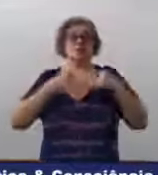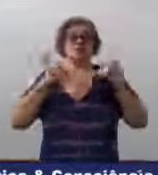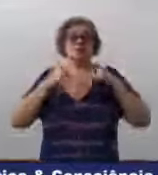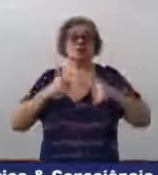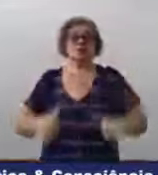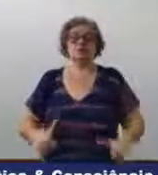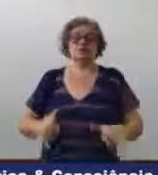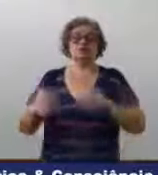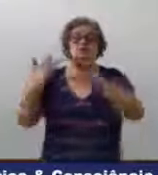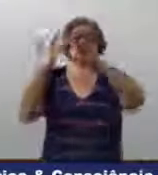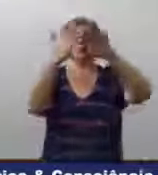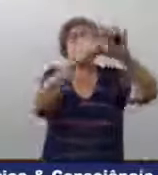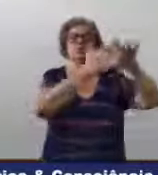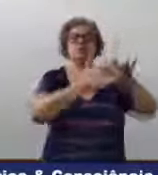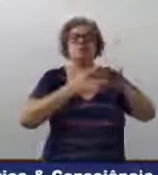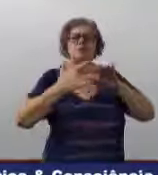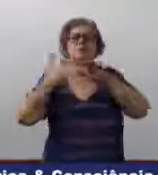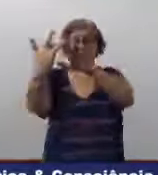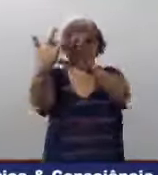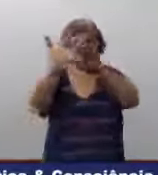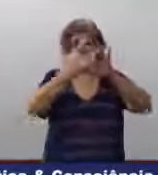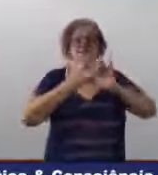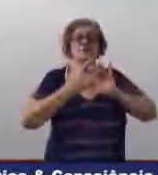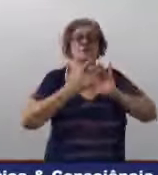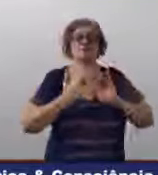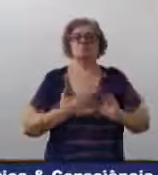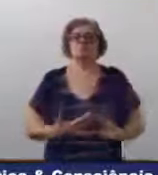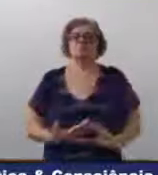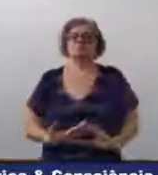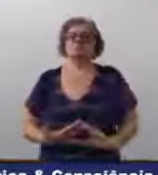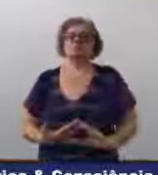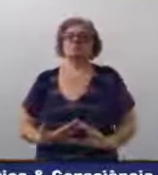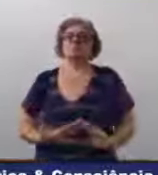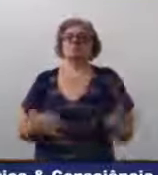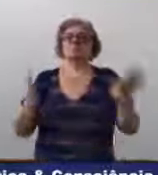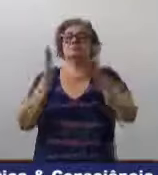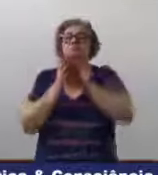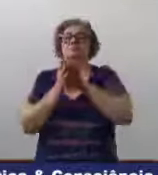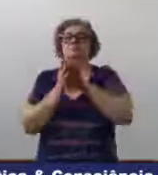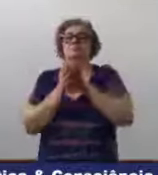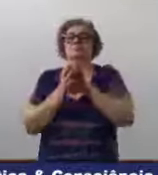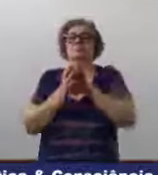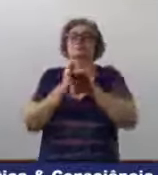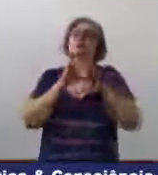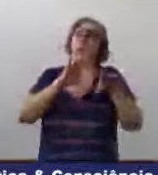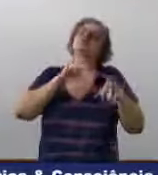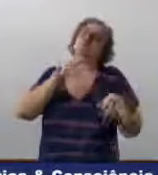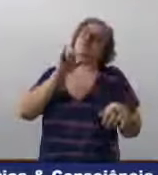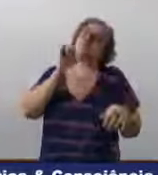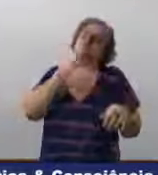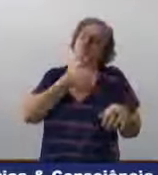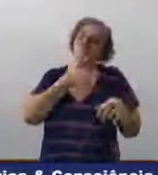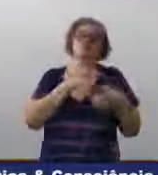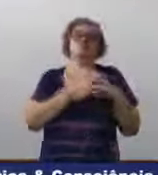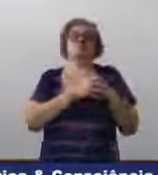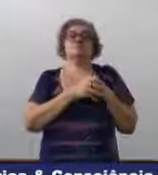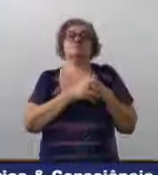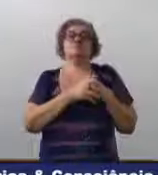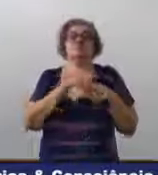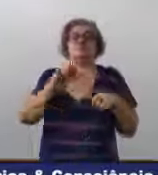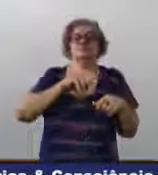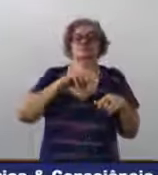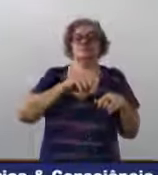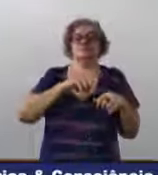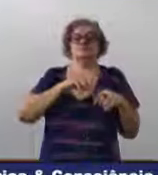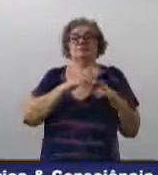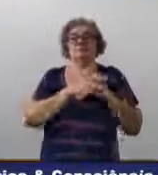nas frequências em que somos capazes de vibrar. Se de manhã nós levantarmos procurando motivos para nos aborrecer, nós vamos achar.